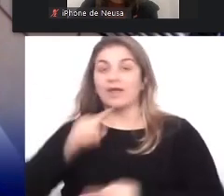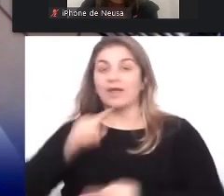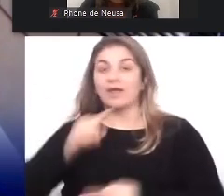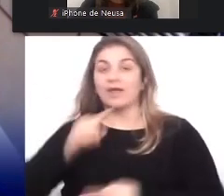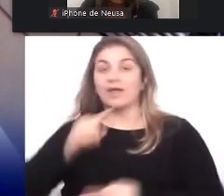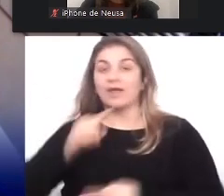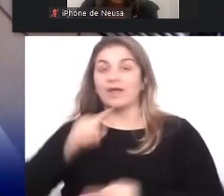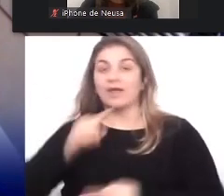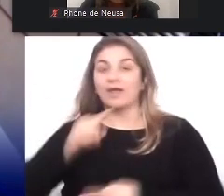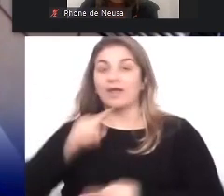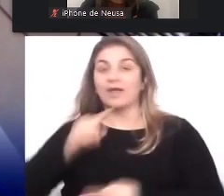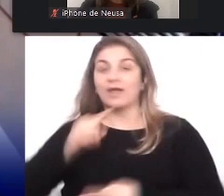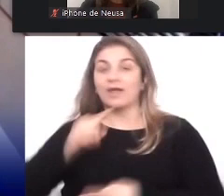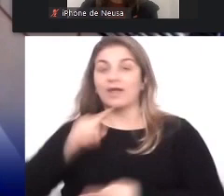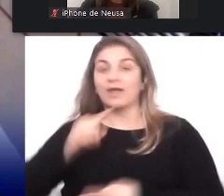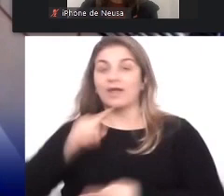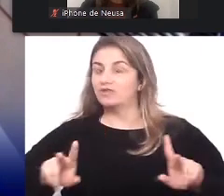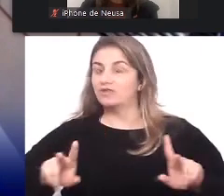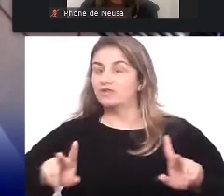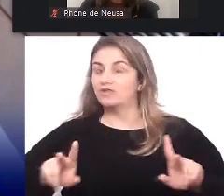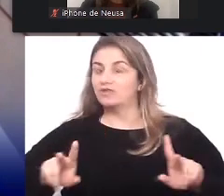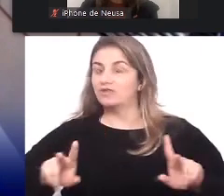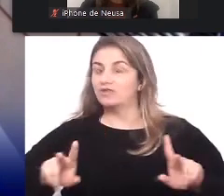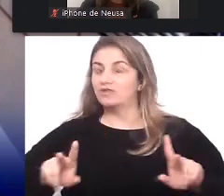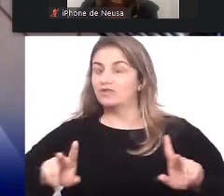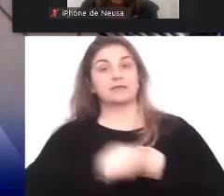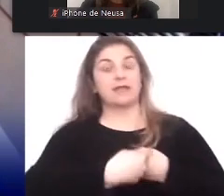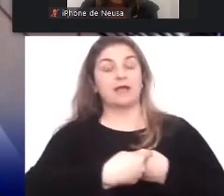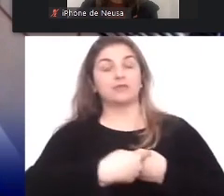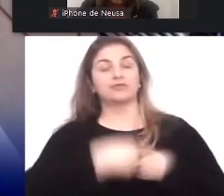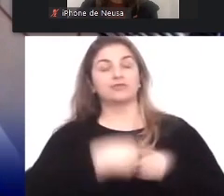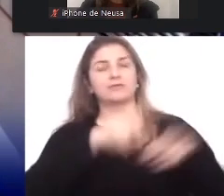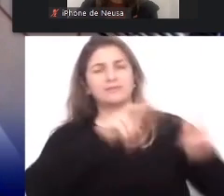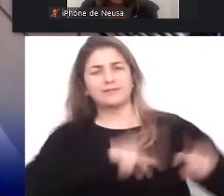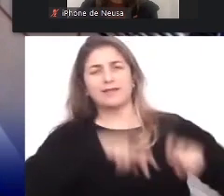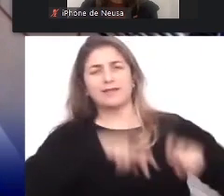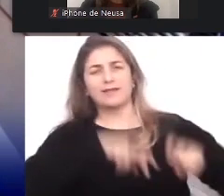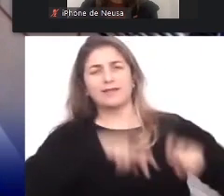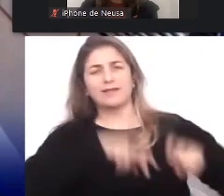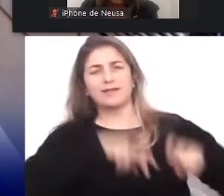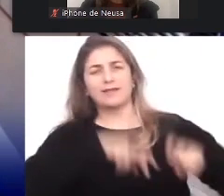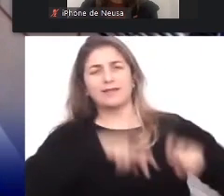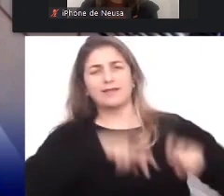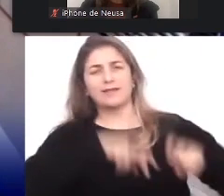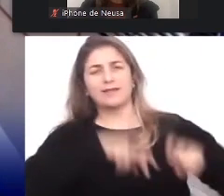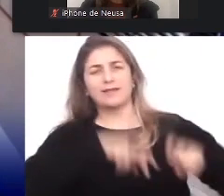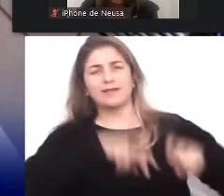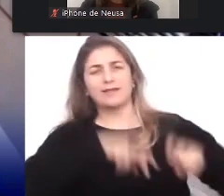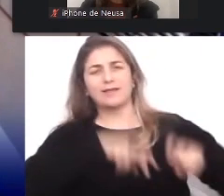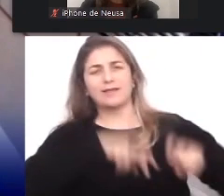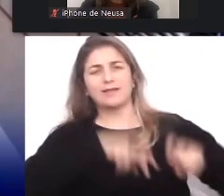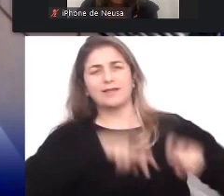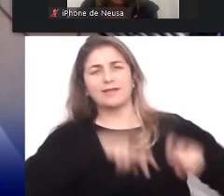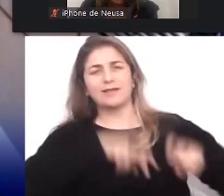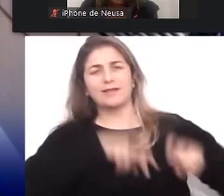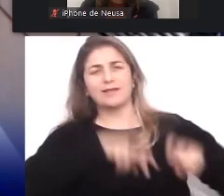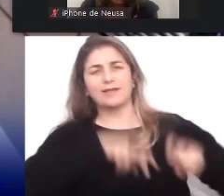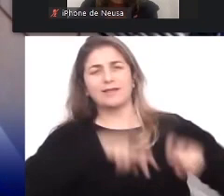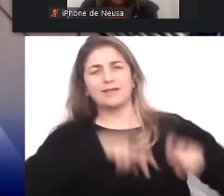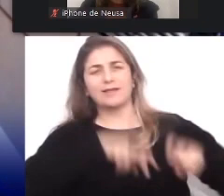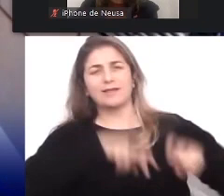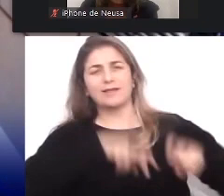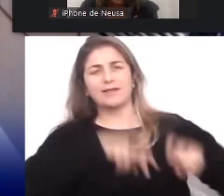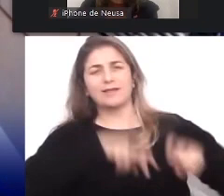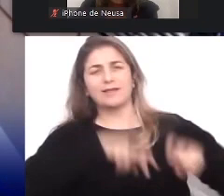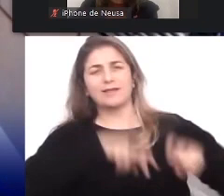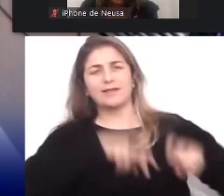lá, eu tive redenção no interior do Pará. Você chega lá só de avião praticamente, velho. Não existe uma internet para dar